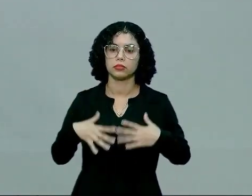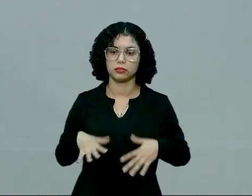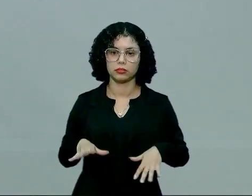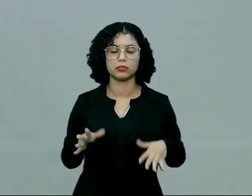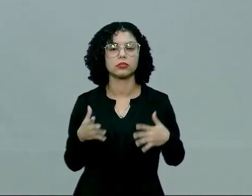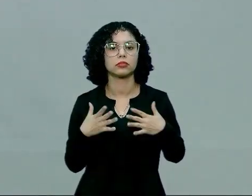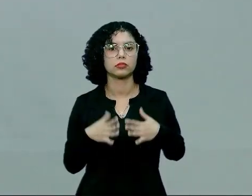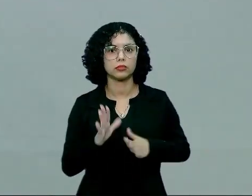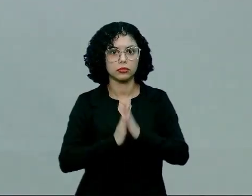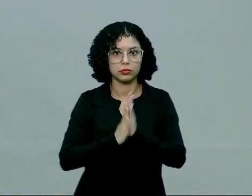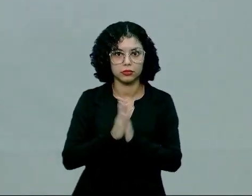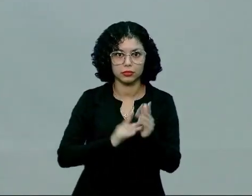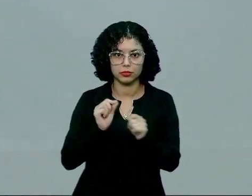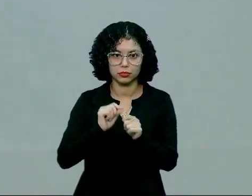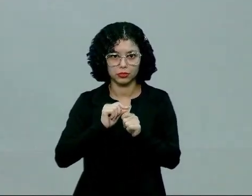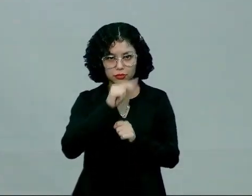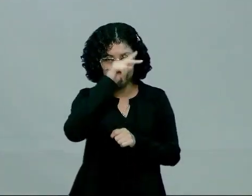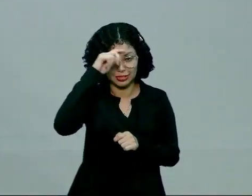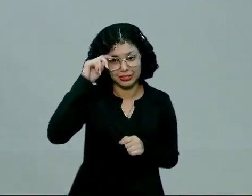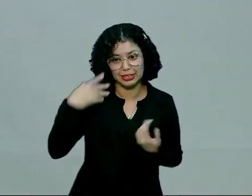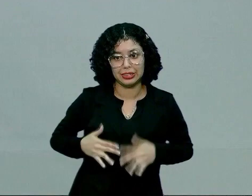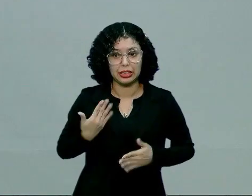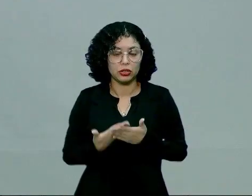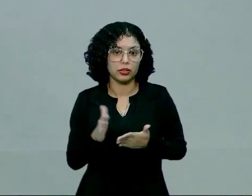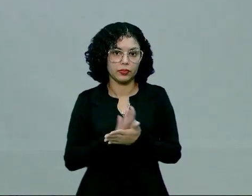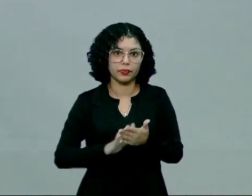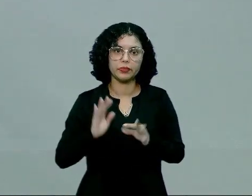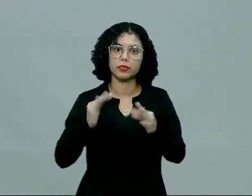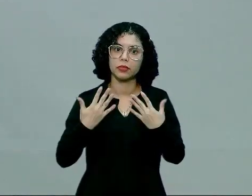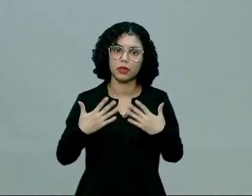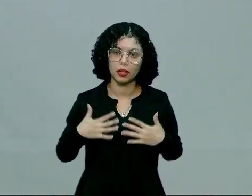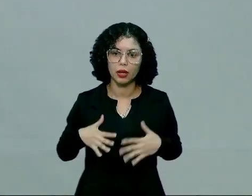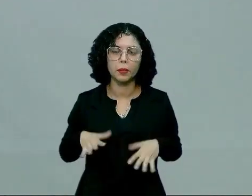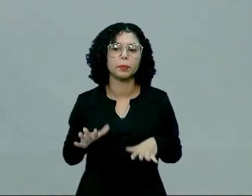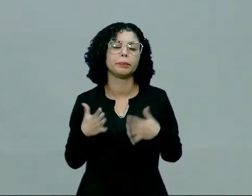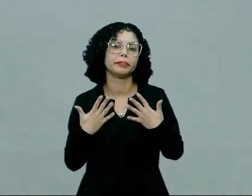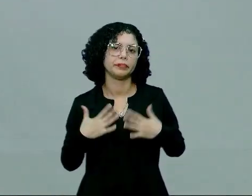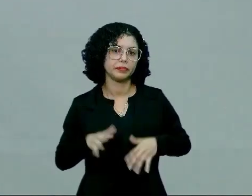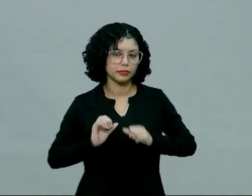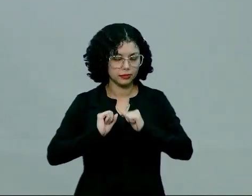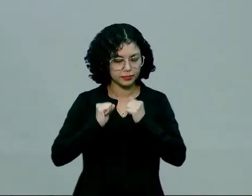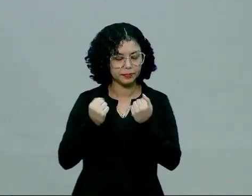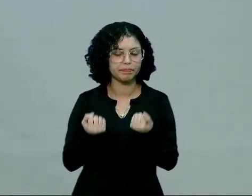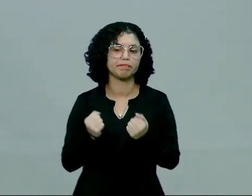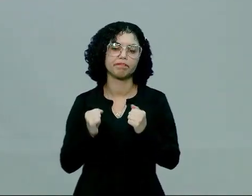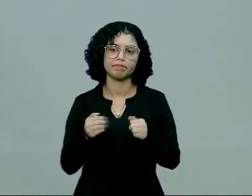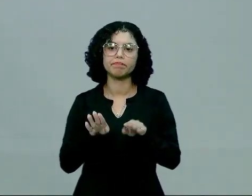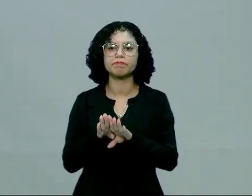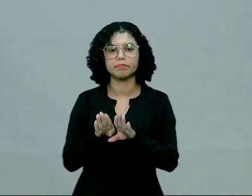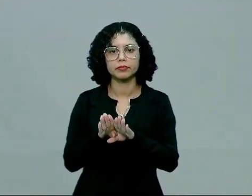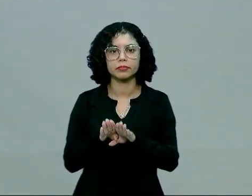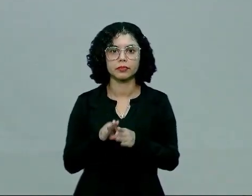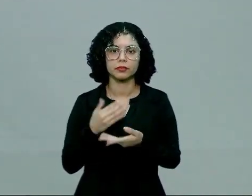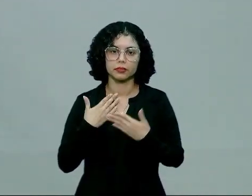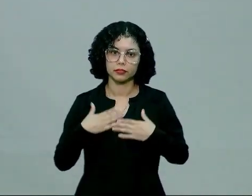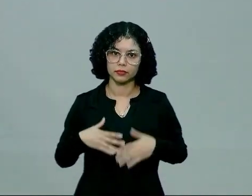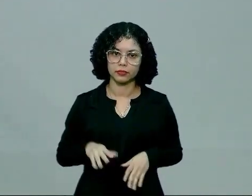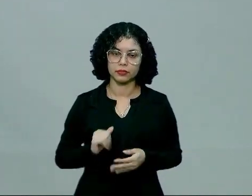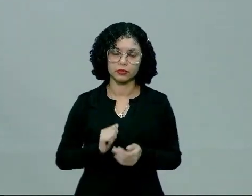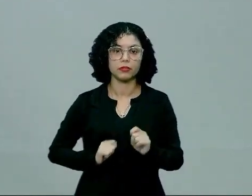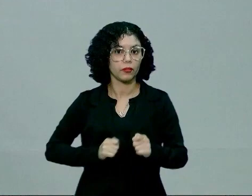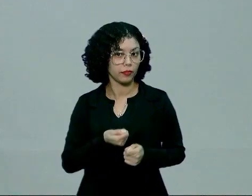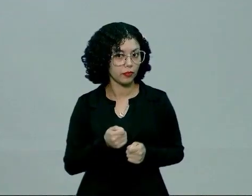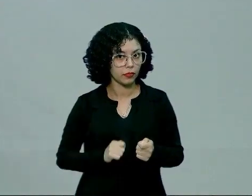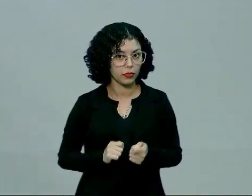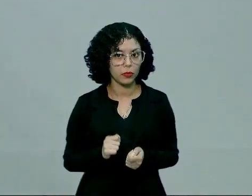controla ansiedade porque eu vou fazer a prova e eu não estudei tudo atividade física calma fica Zem vamos